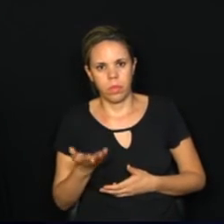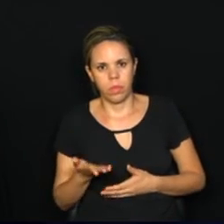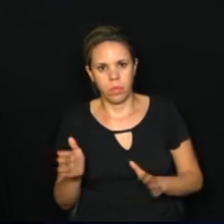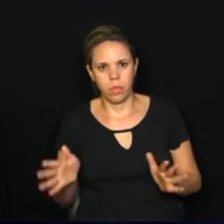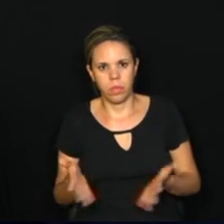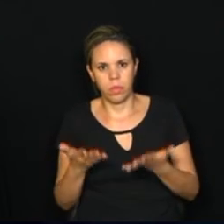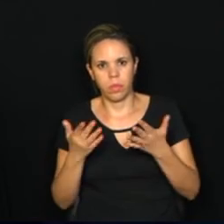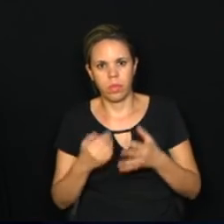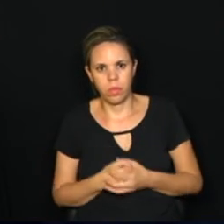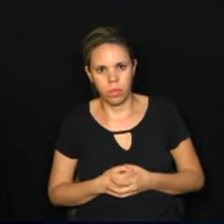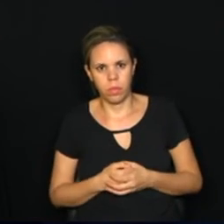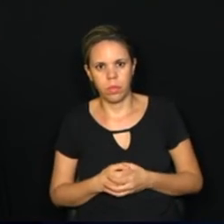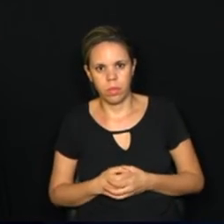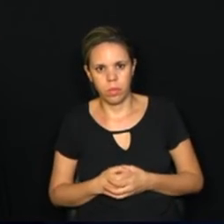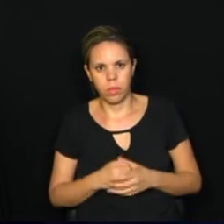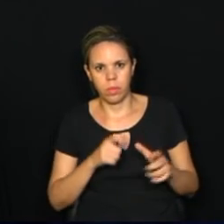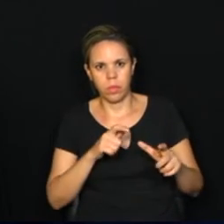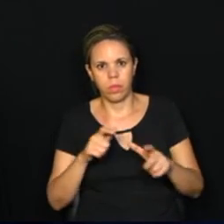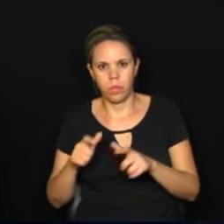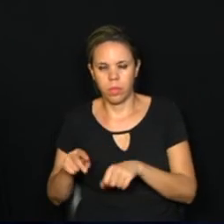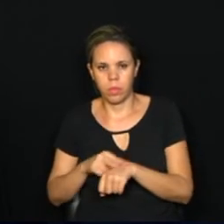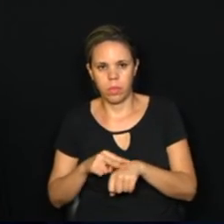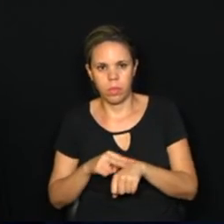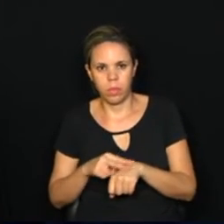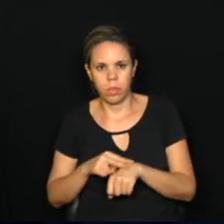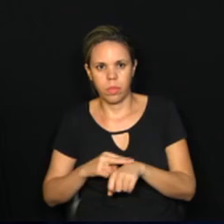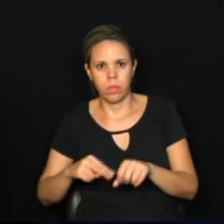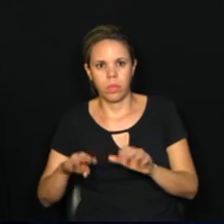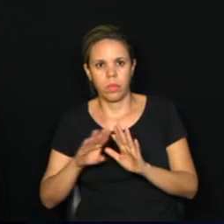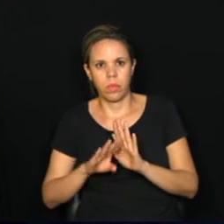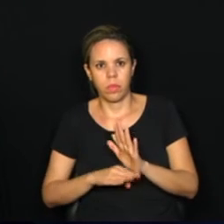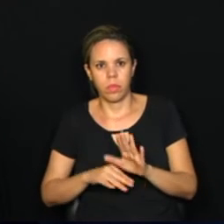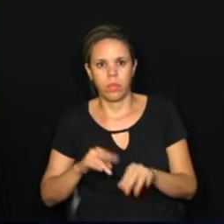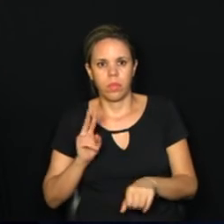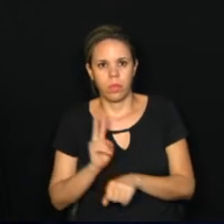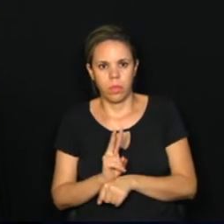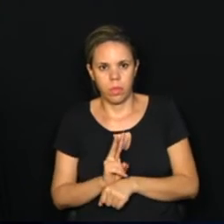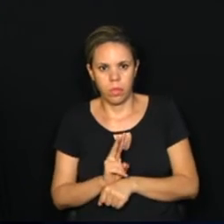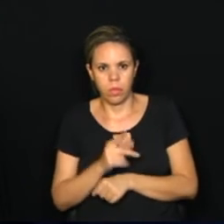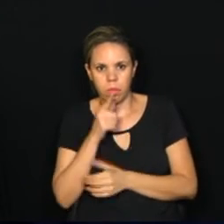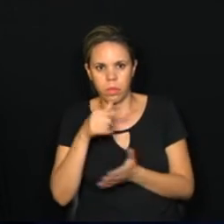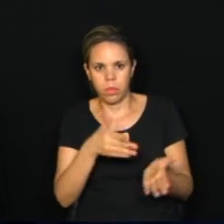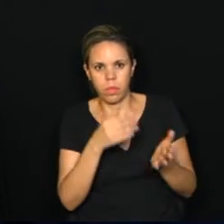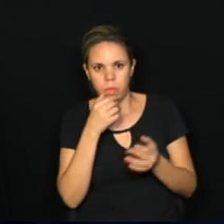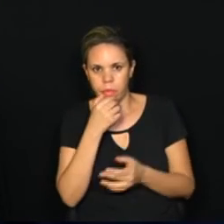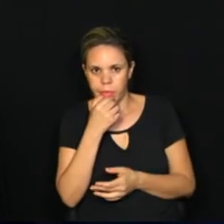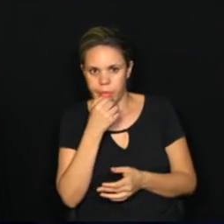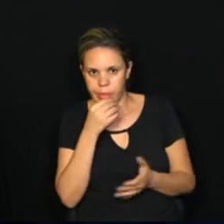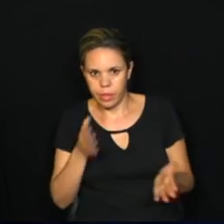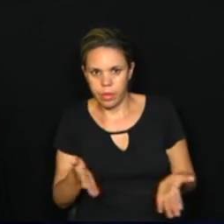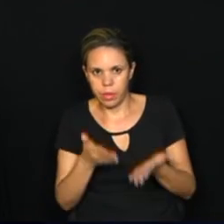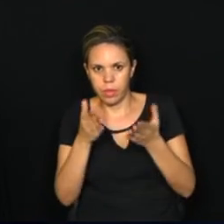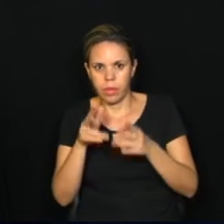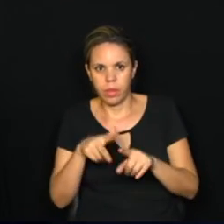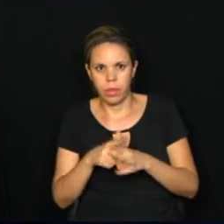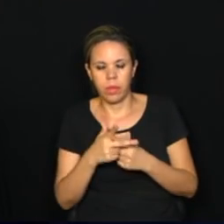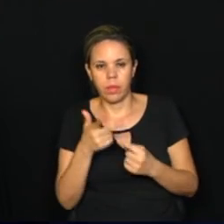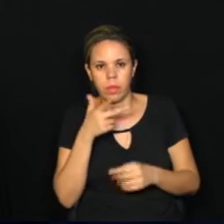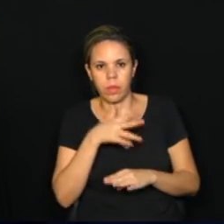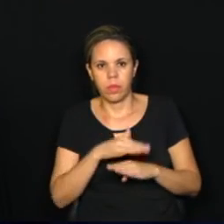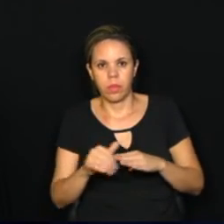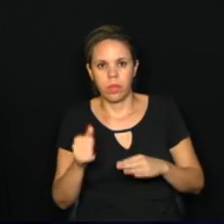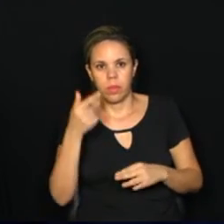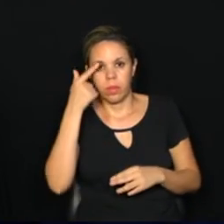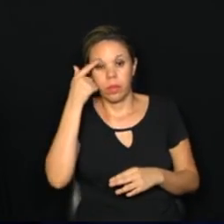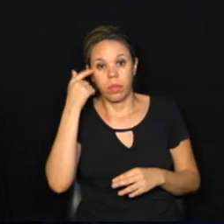promover aí áreas verdes. Então, o nosso programa de proteção aos mananciais, onde a gente também incentiva essa recuperação